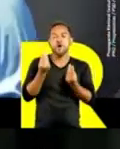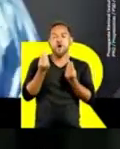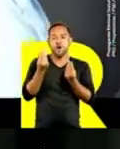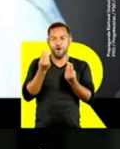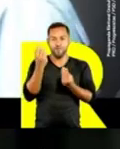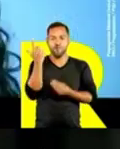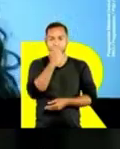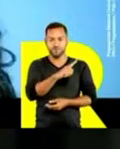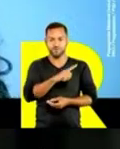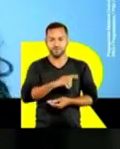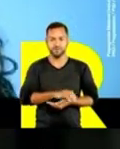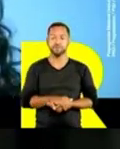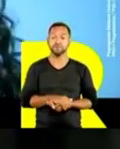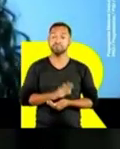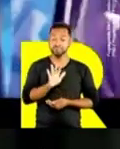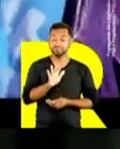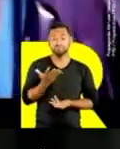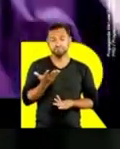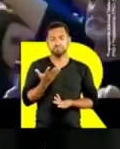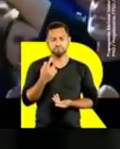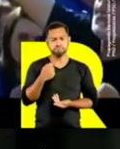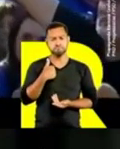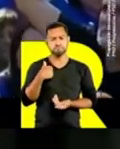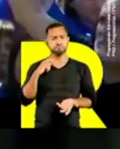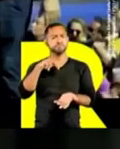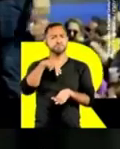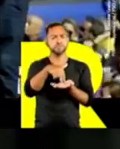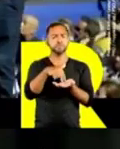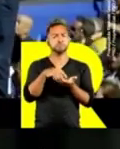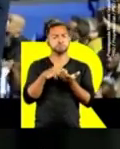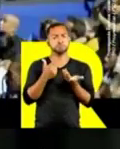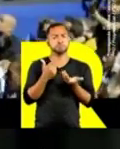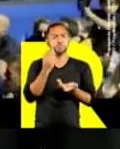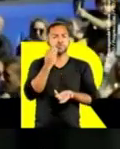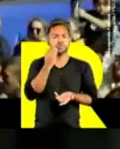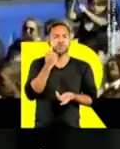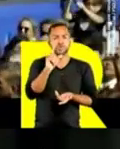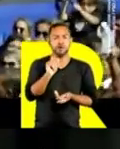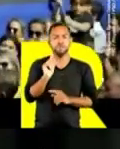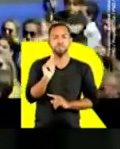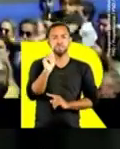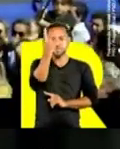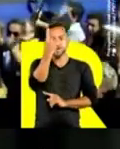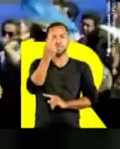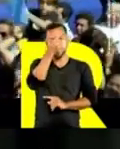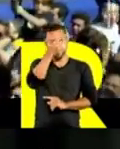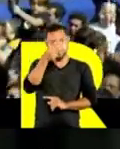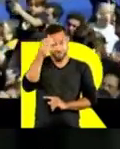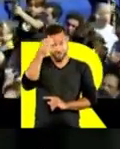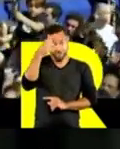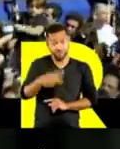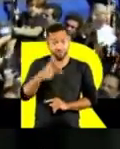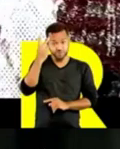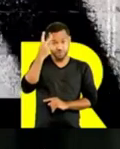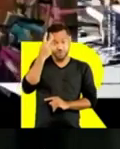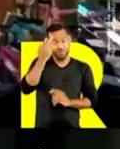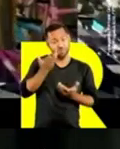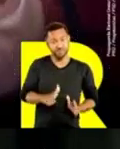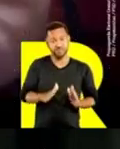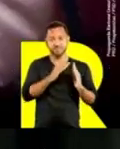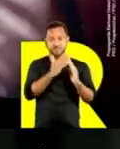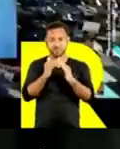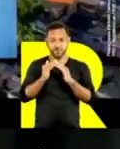lá, poderia me tornar o primeiro prefeito cria da periferia da cidade de São Paulo.